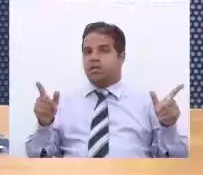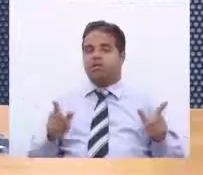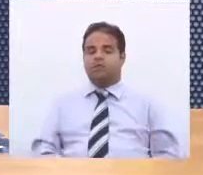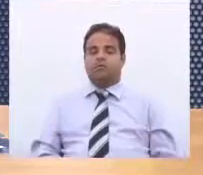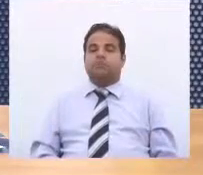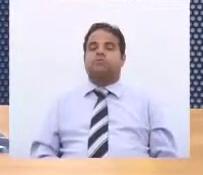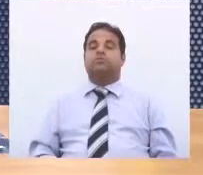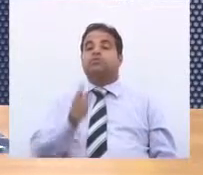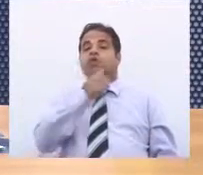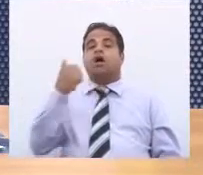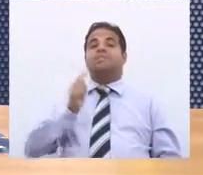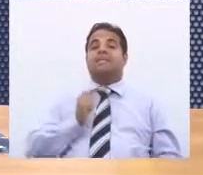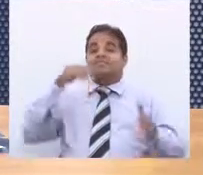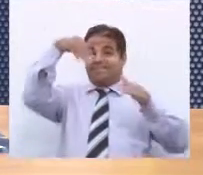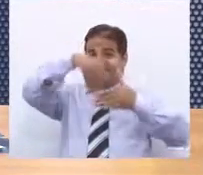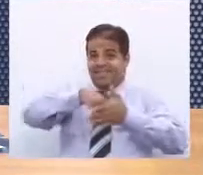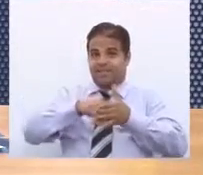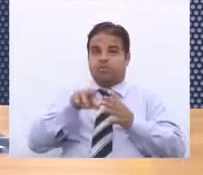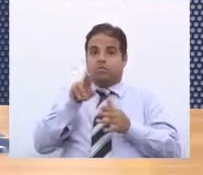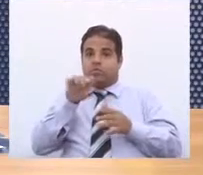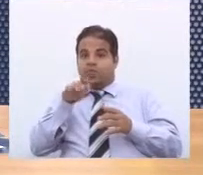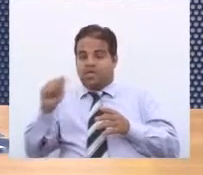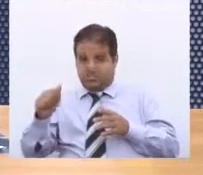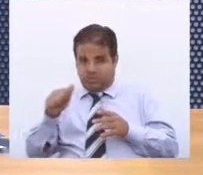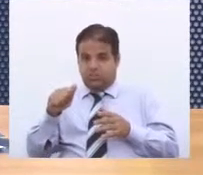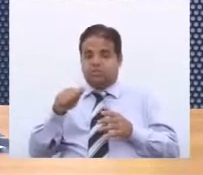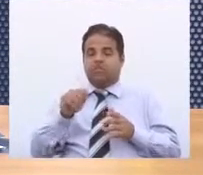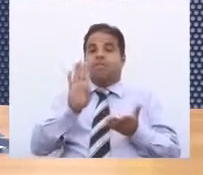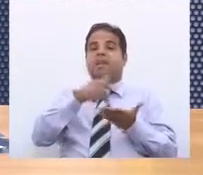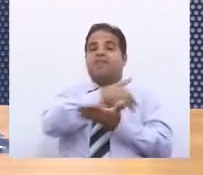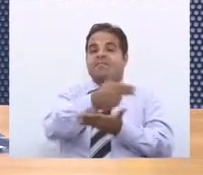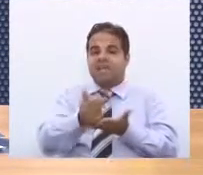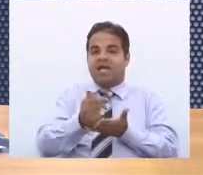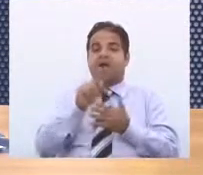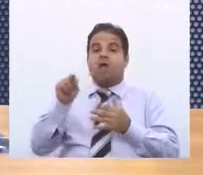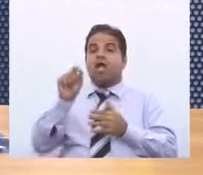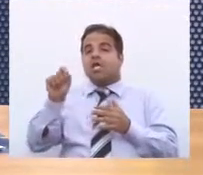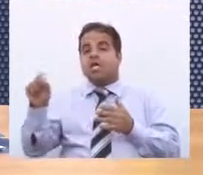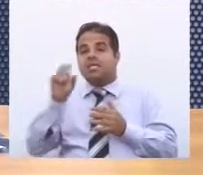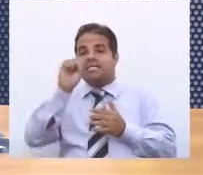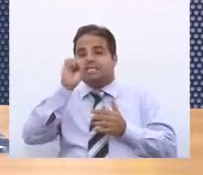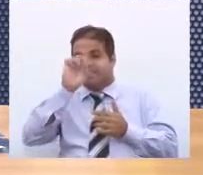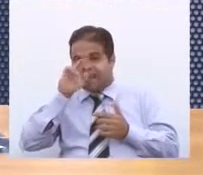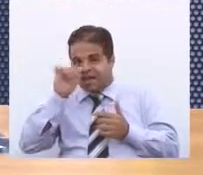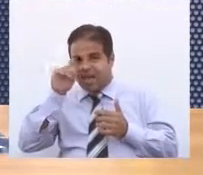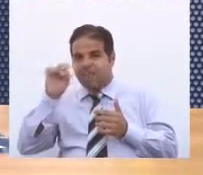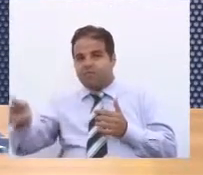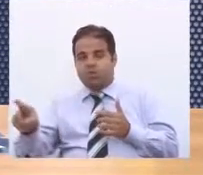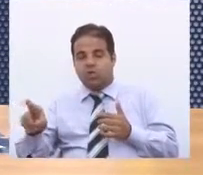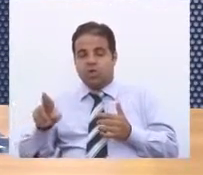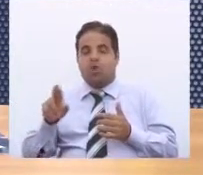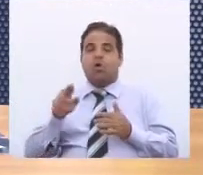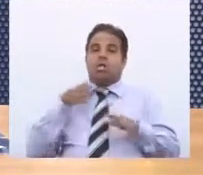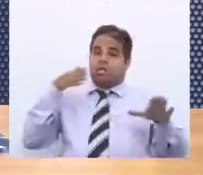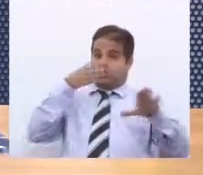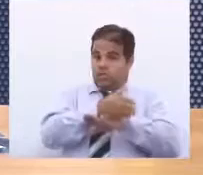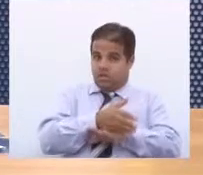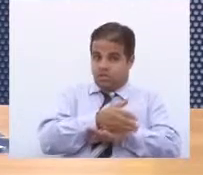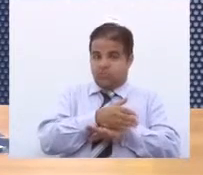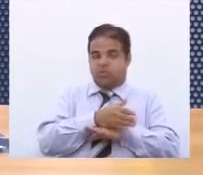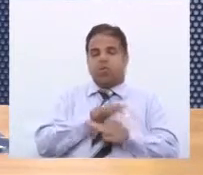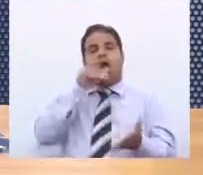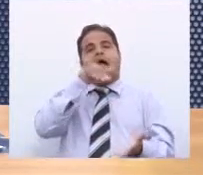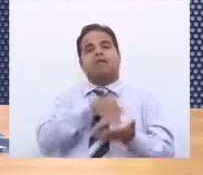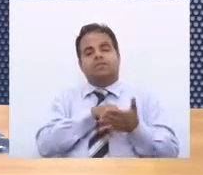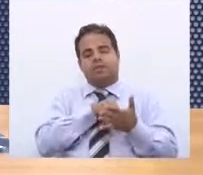R$ 144.700.000. Nós temos dentro do regime previdenciário aqueles servidores que ingressaram